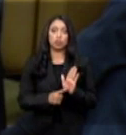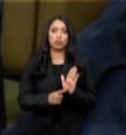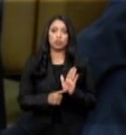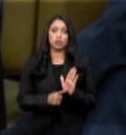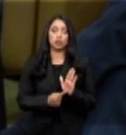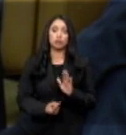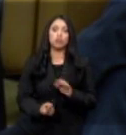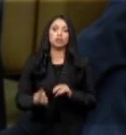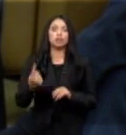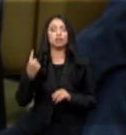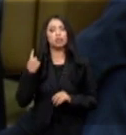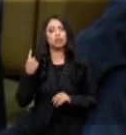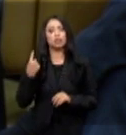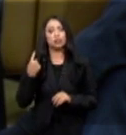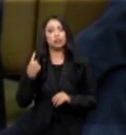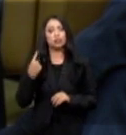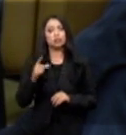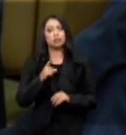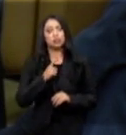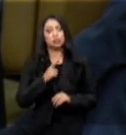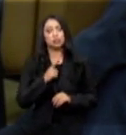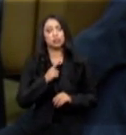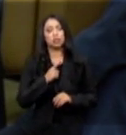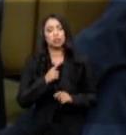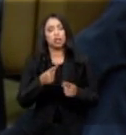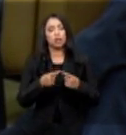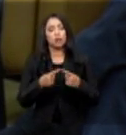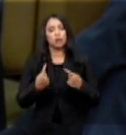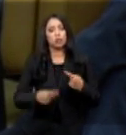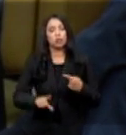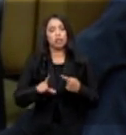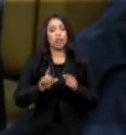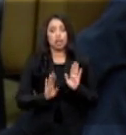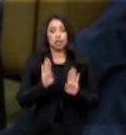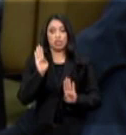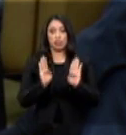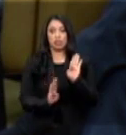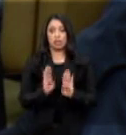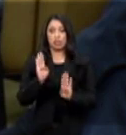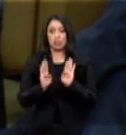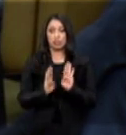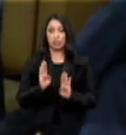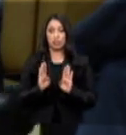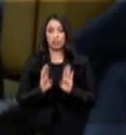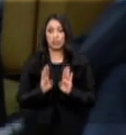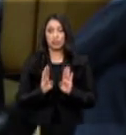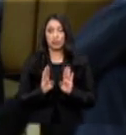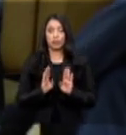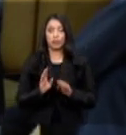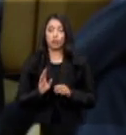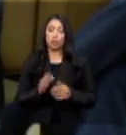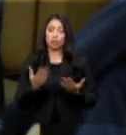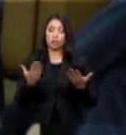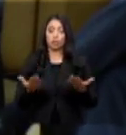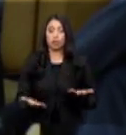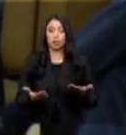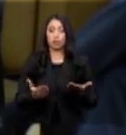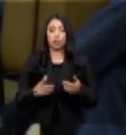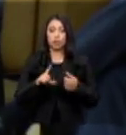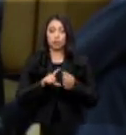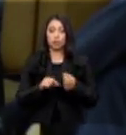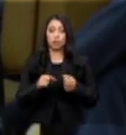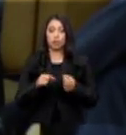afirmava-se haver a violação do princípio da licitação, ministro. Ora, o princípio da licitação do